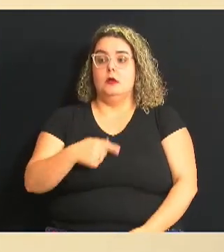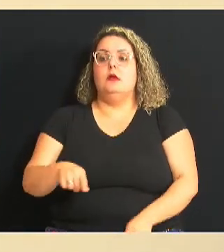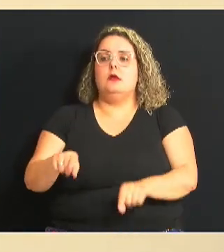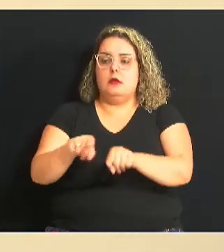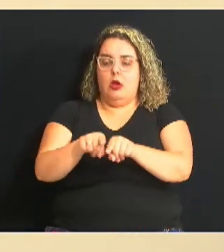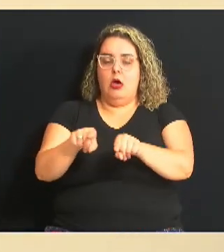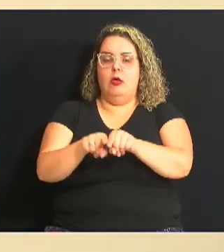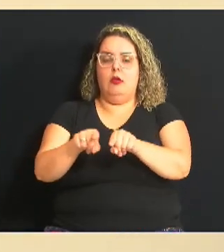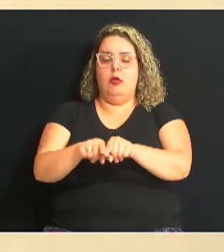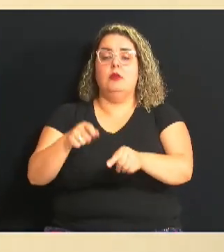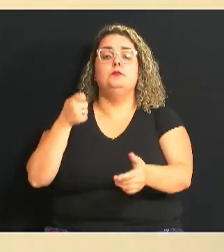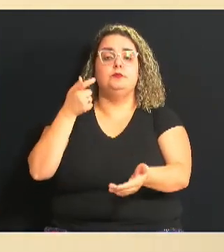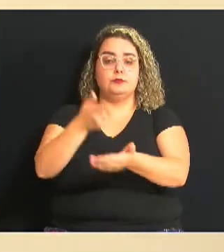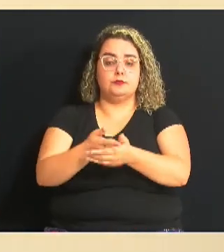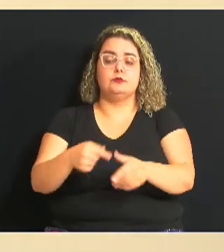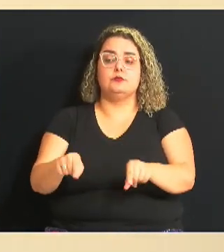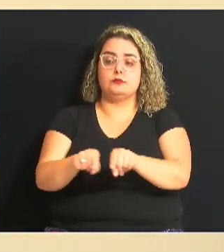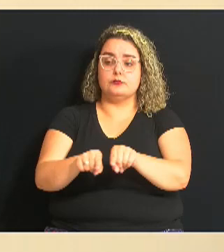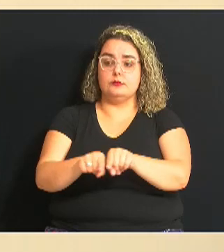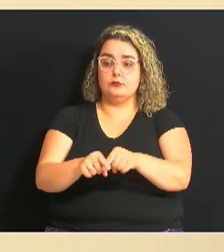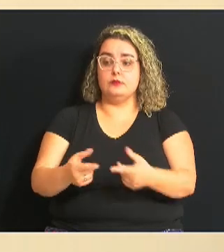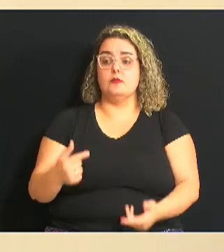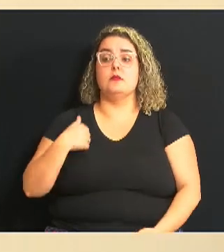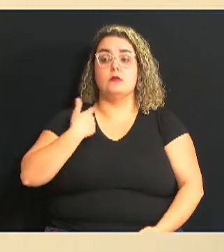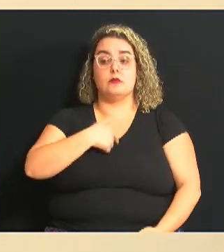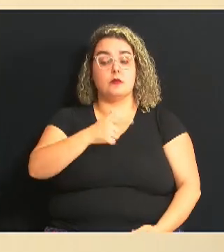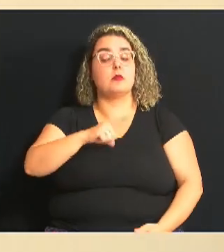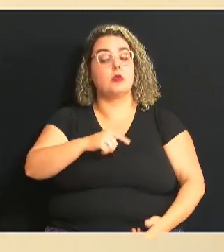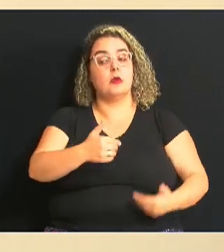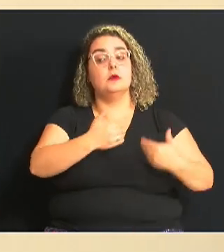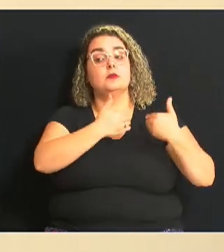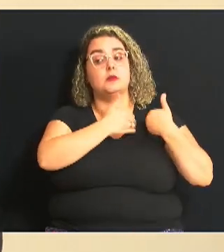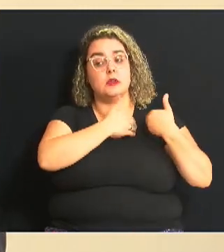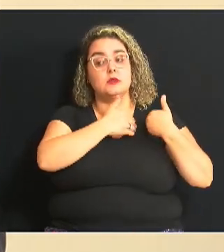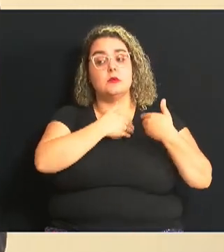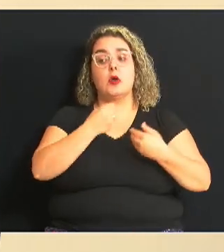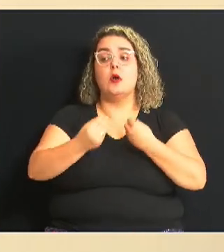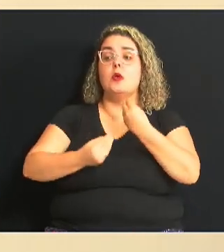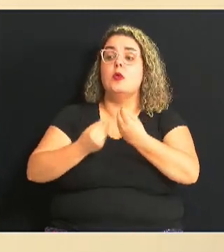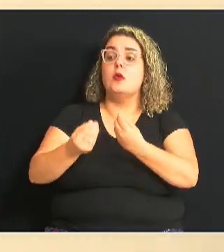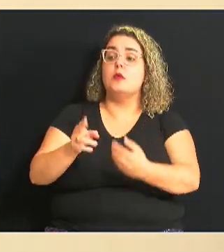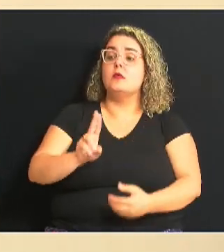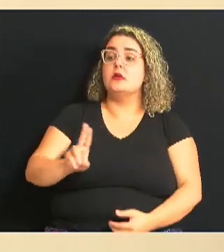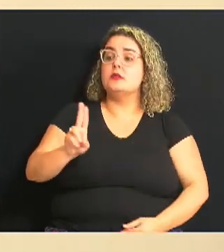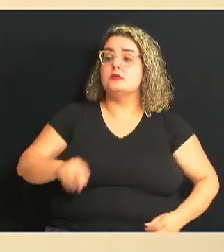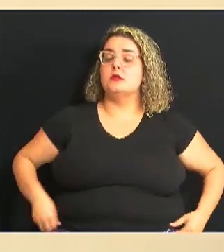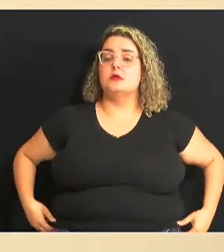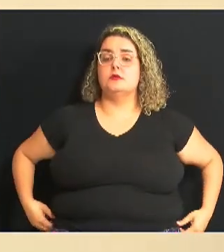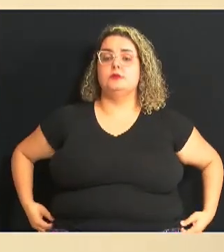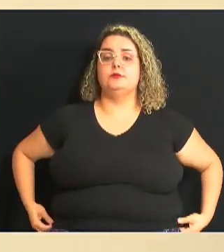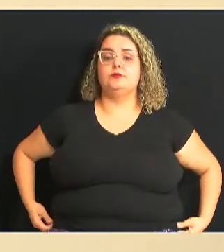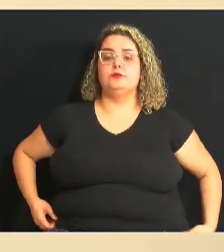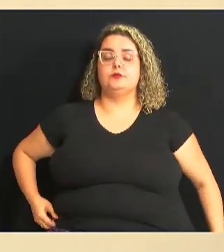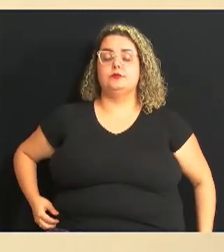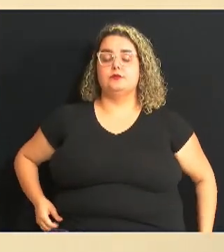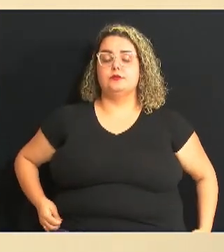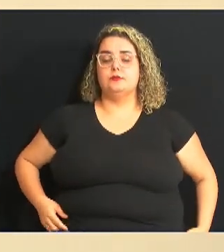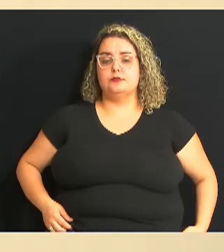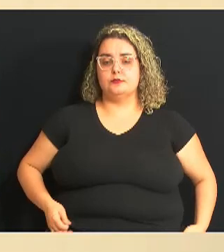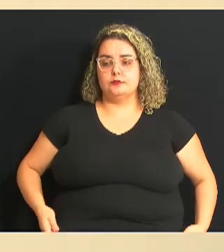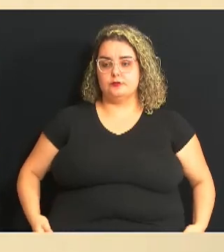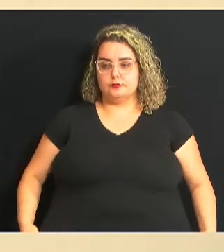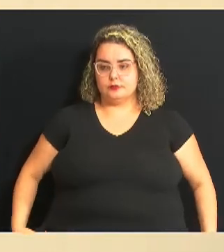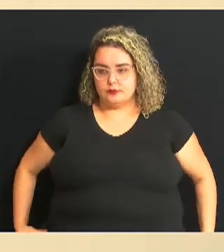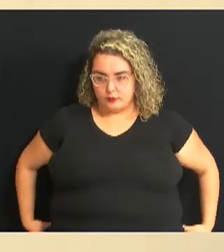somos contribuintes, e nós temos responsabilidade sobre como vai ser usado. Então nós votamos esse orçamento e tudo que está